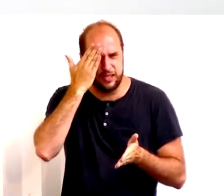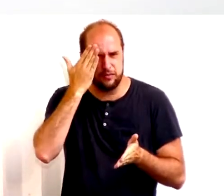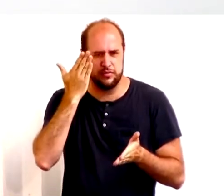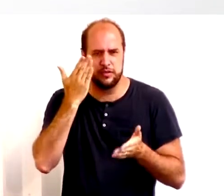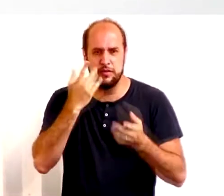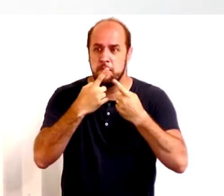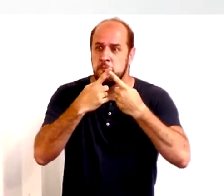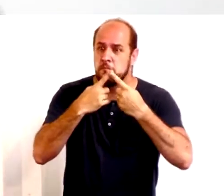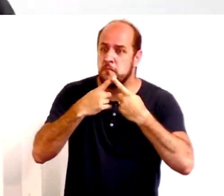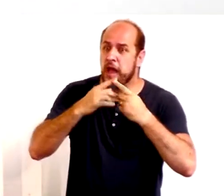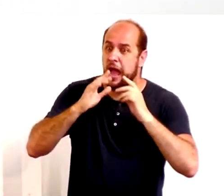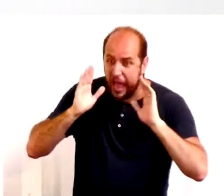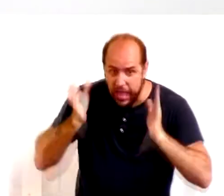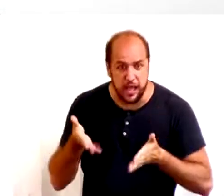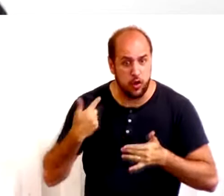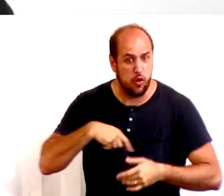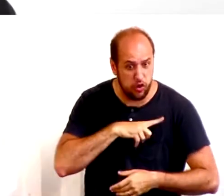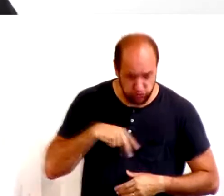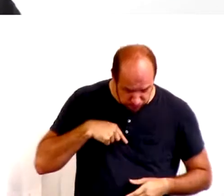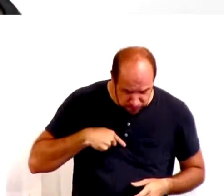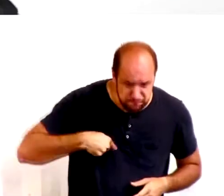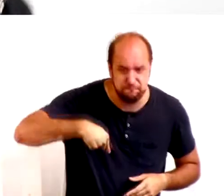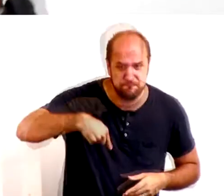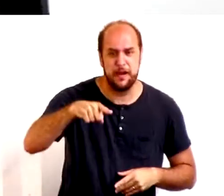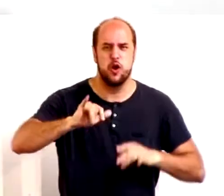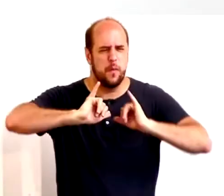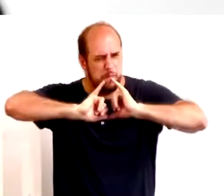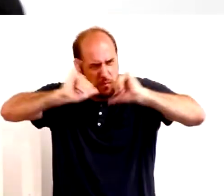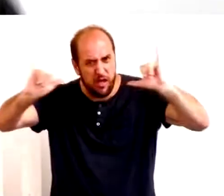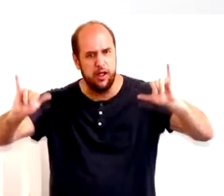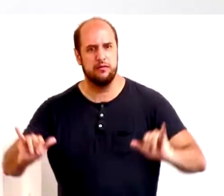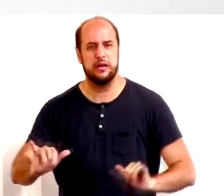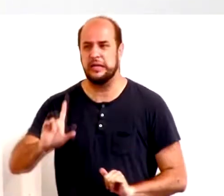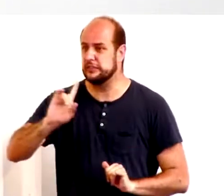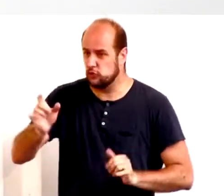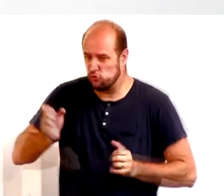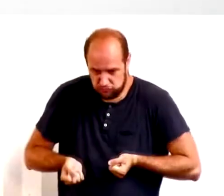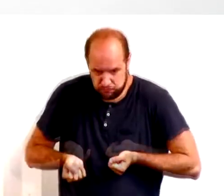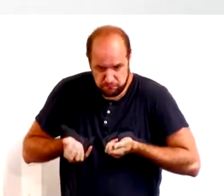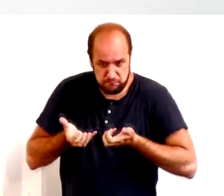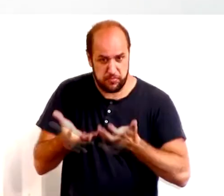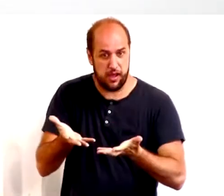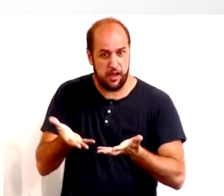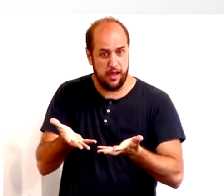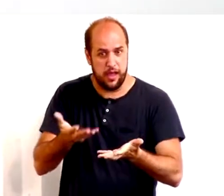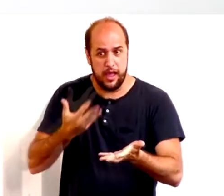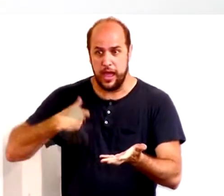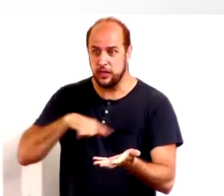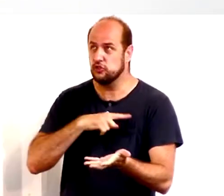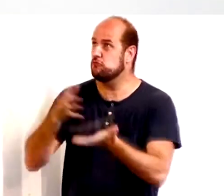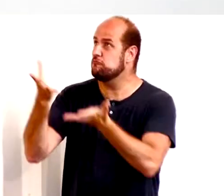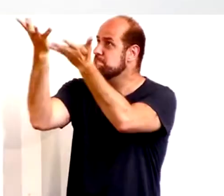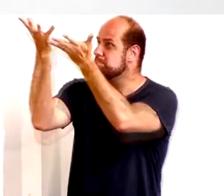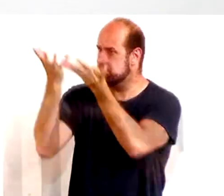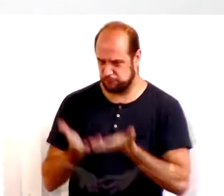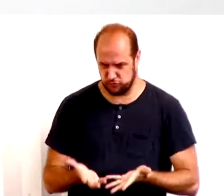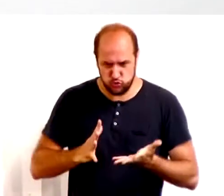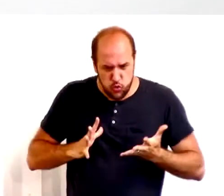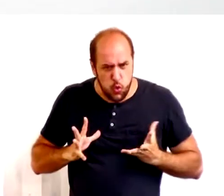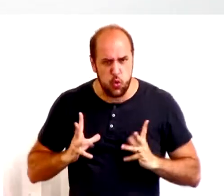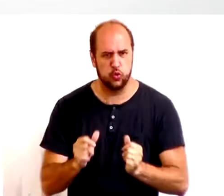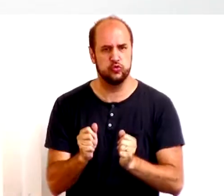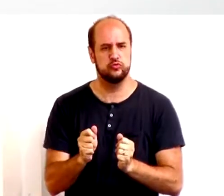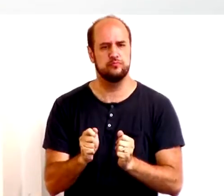somos comissionados a fim de proclamar, ou seja, Deus nos deu tudo isso, para isso, aí eu digo, um